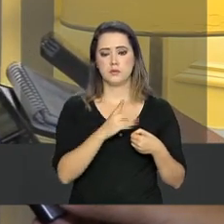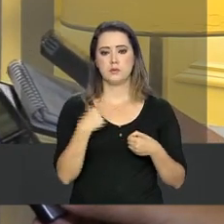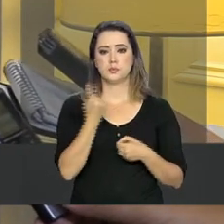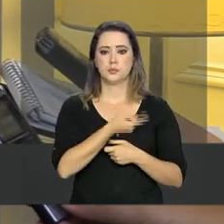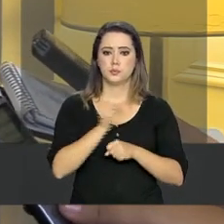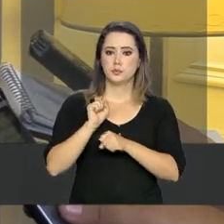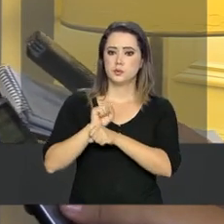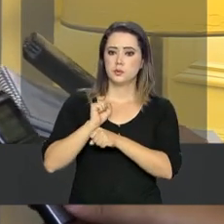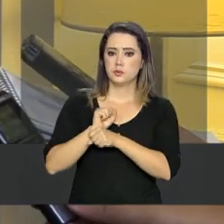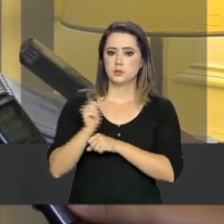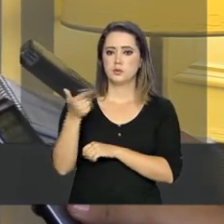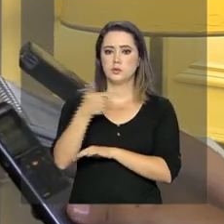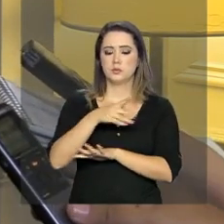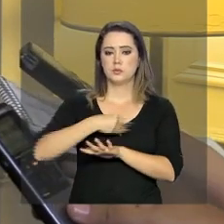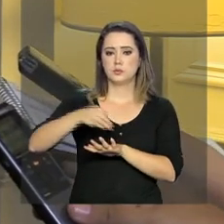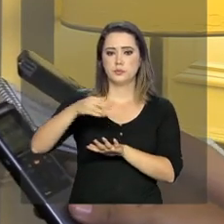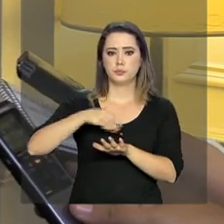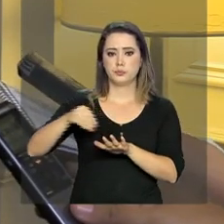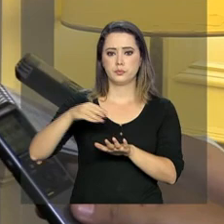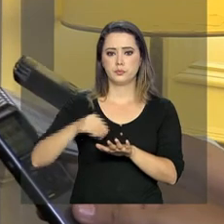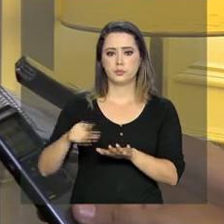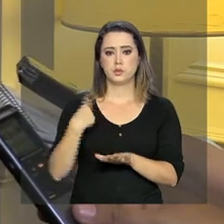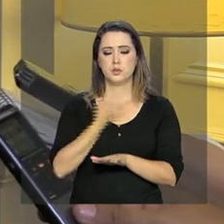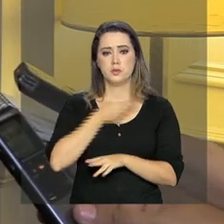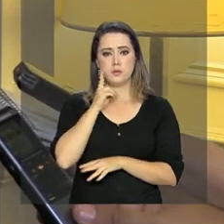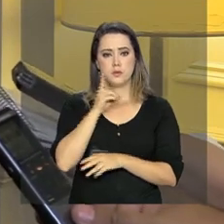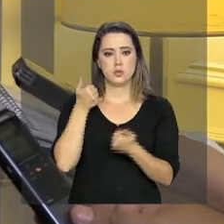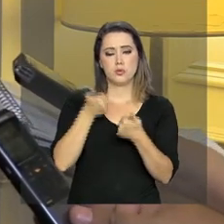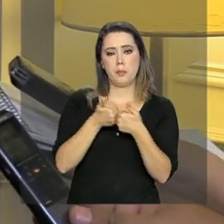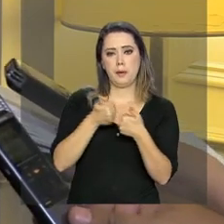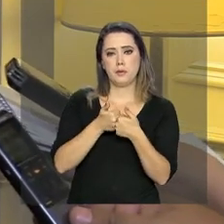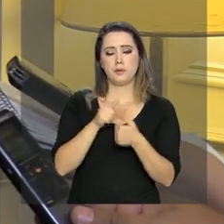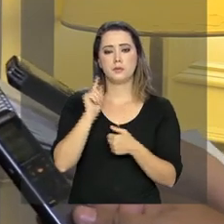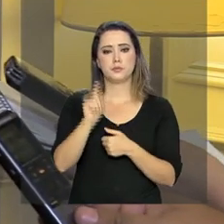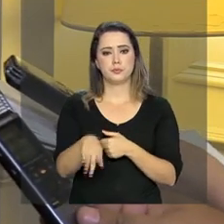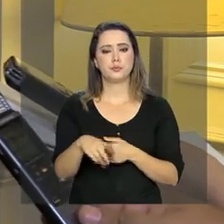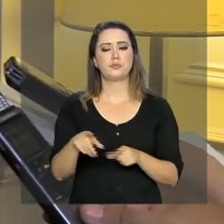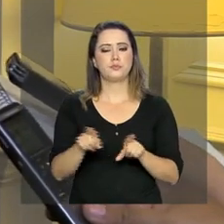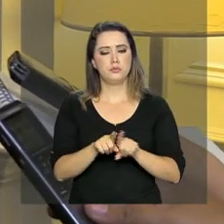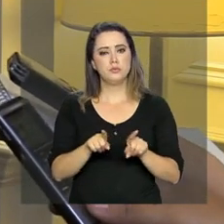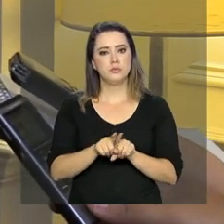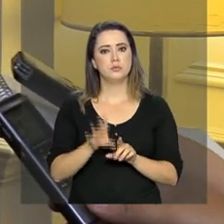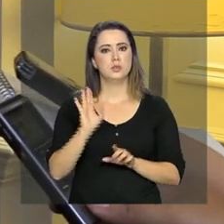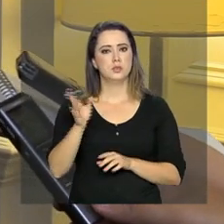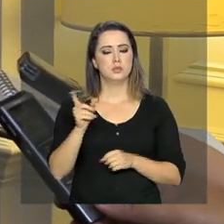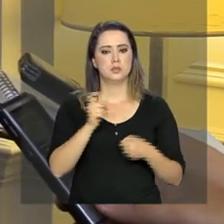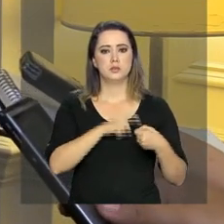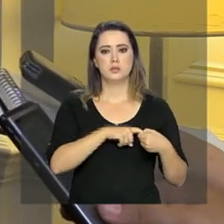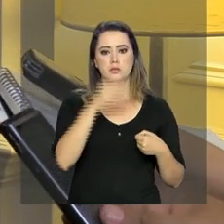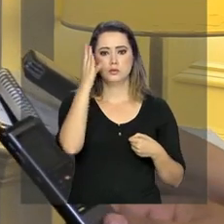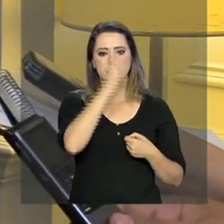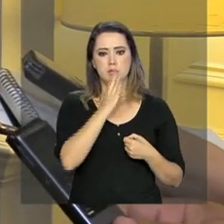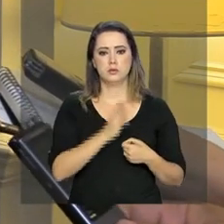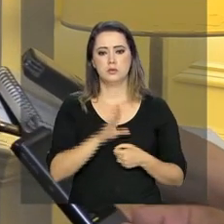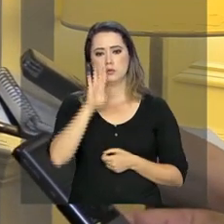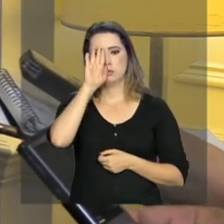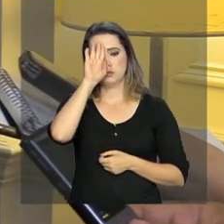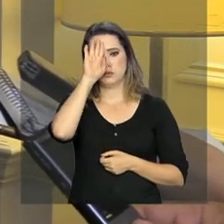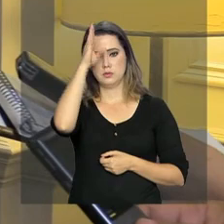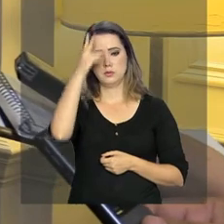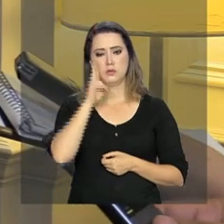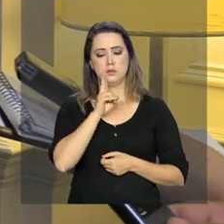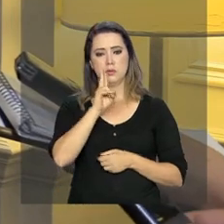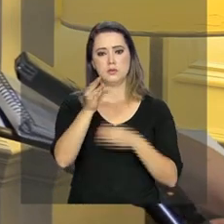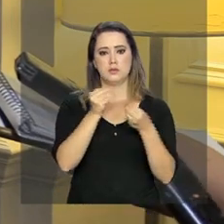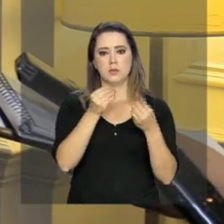aguardando outras informações estou acompanhando de perto e estou retornando ao país principalmente para ver a